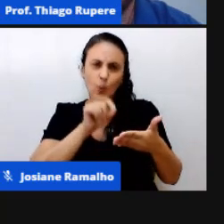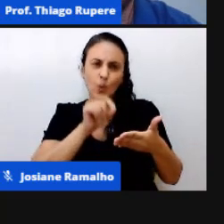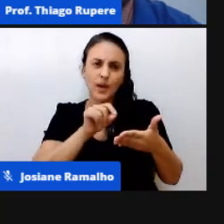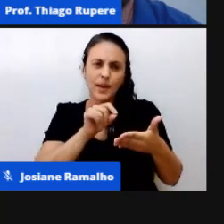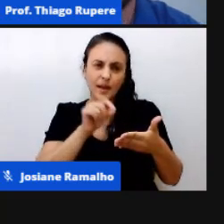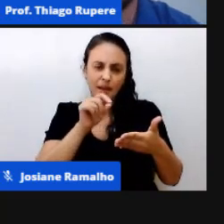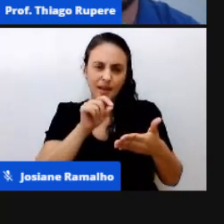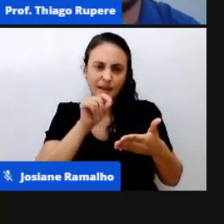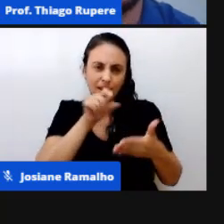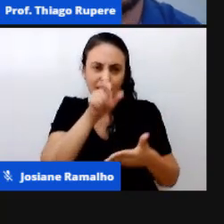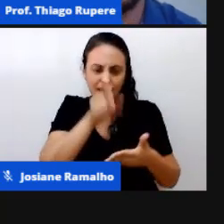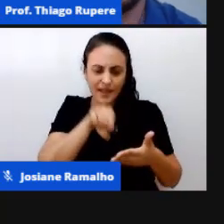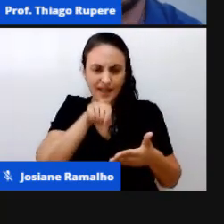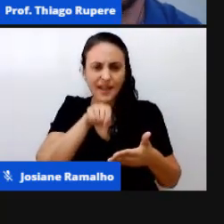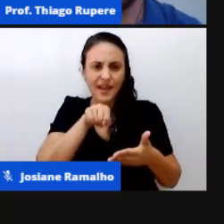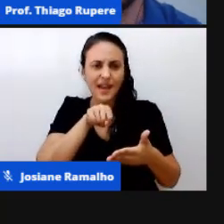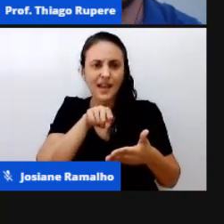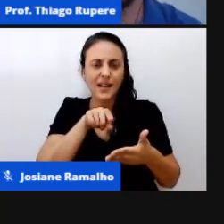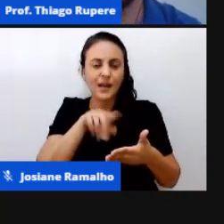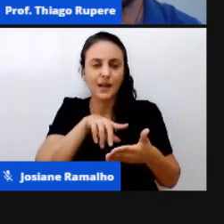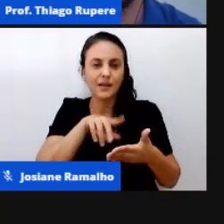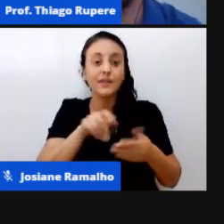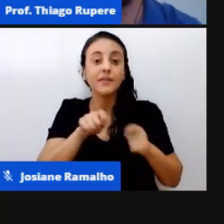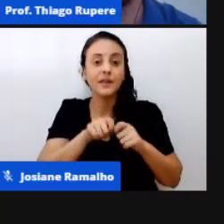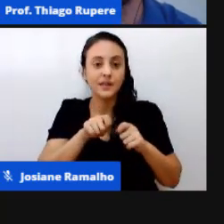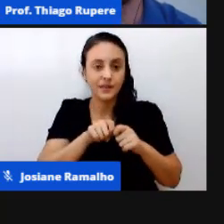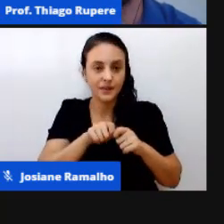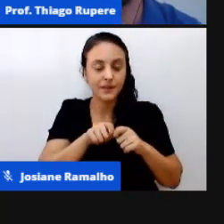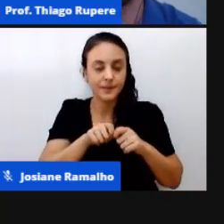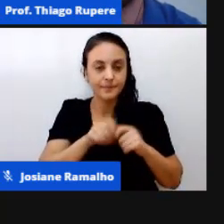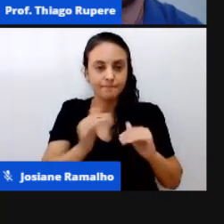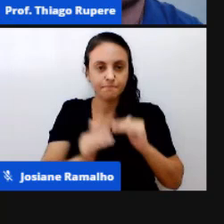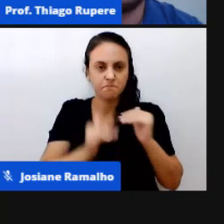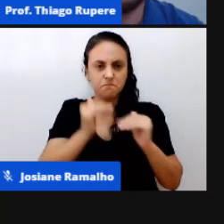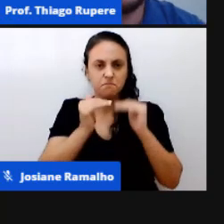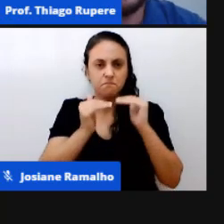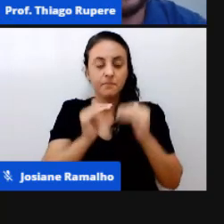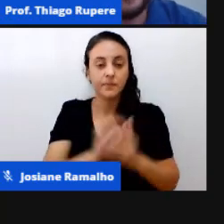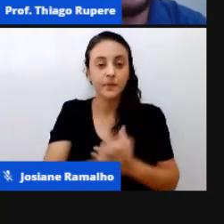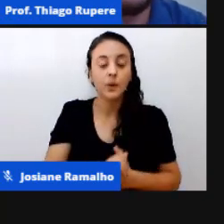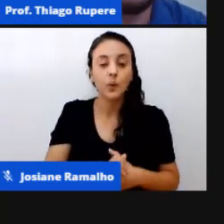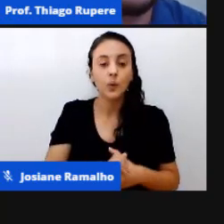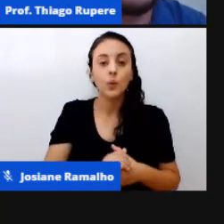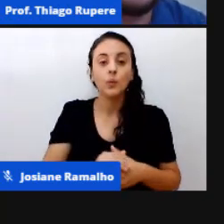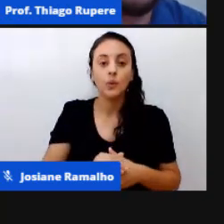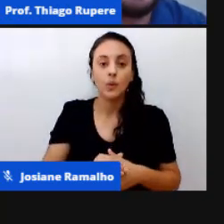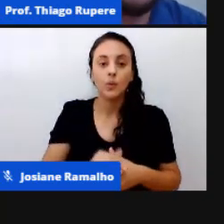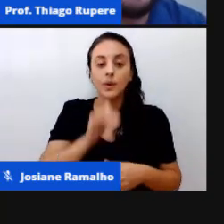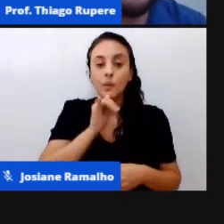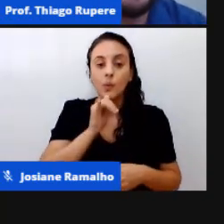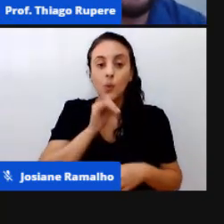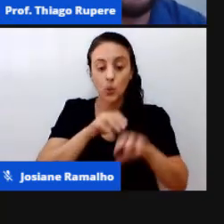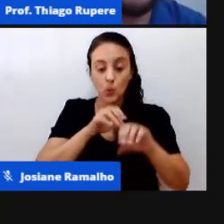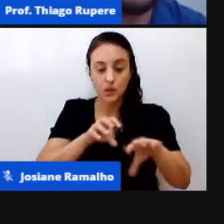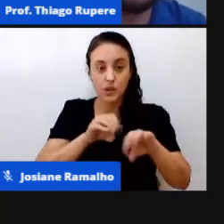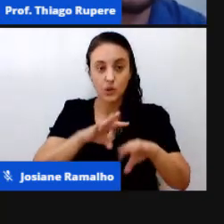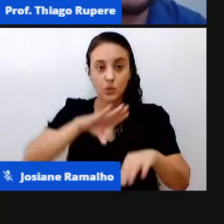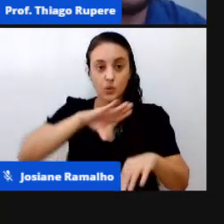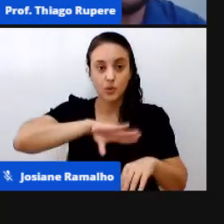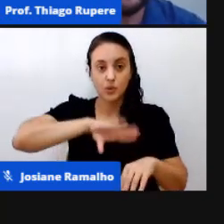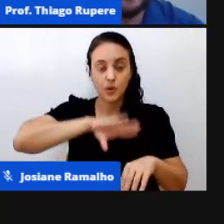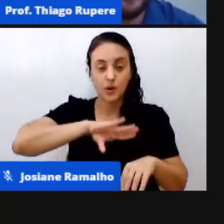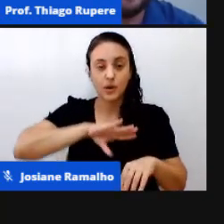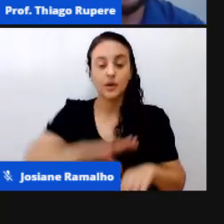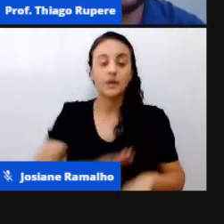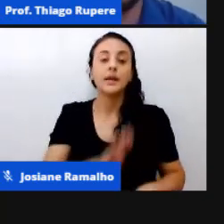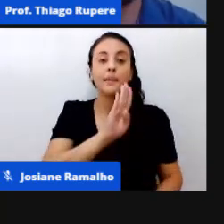das metodologias ativas no ensino de língua portuguesa. Então, lá na Base Nacional Comum